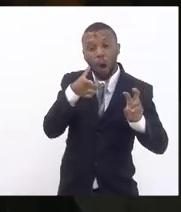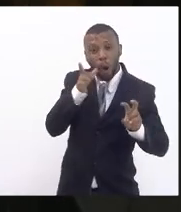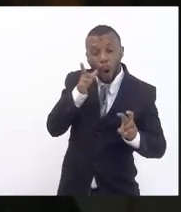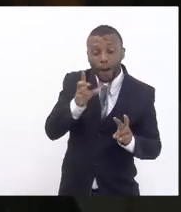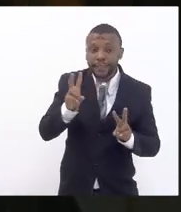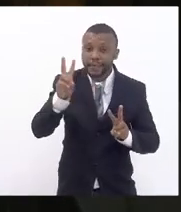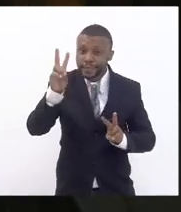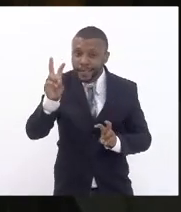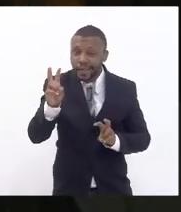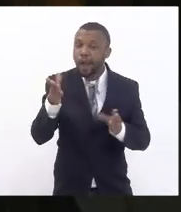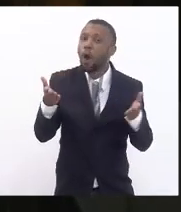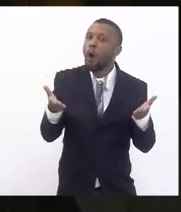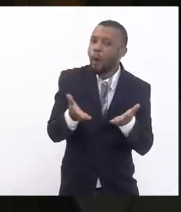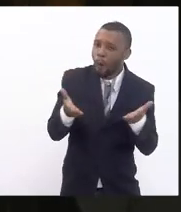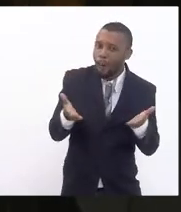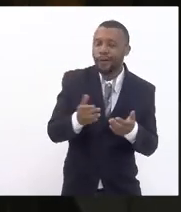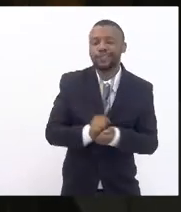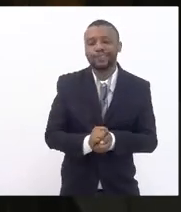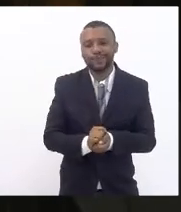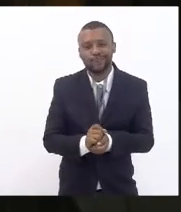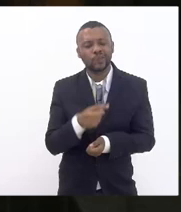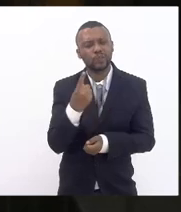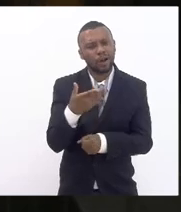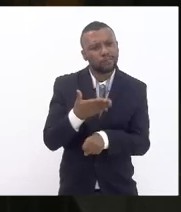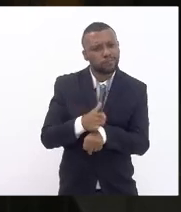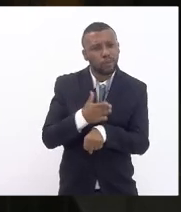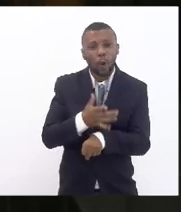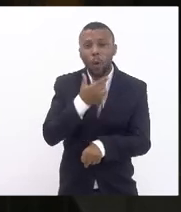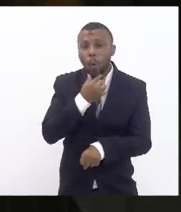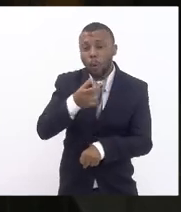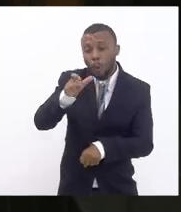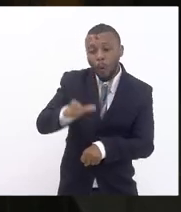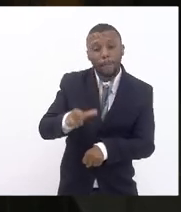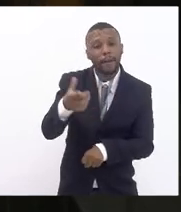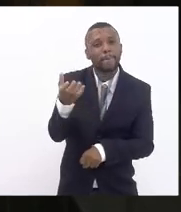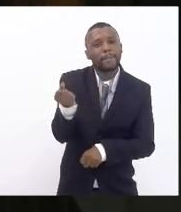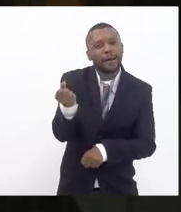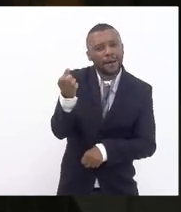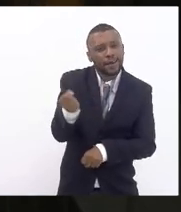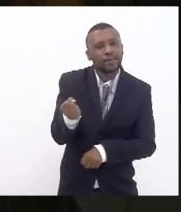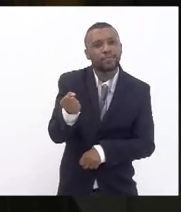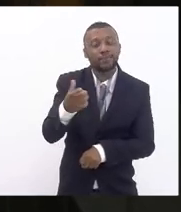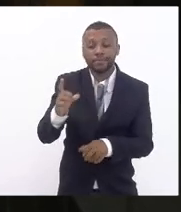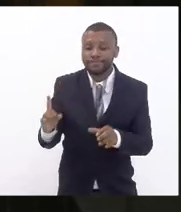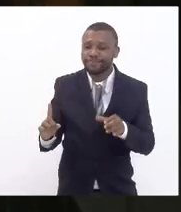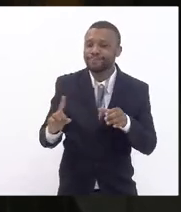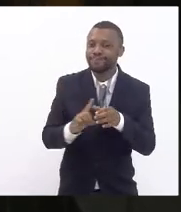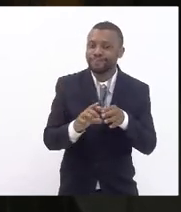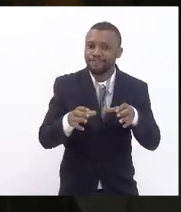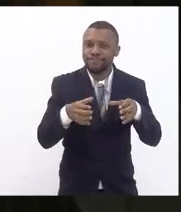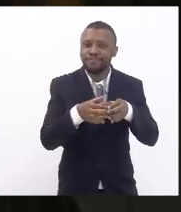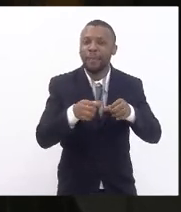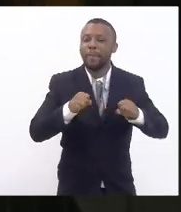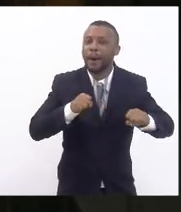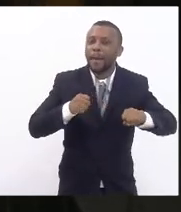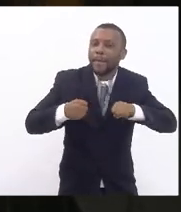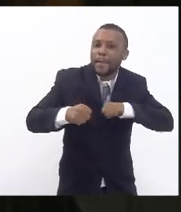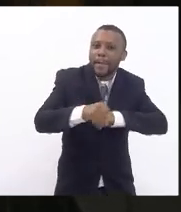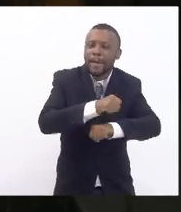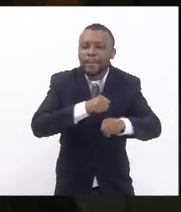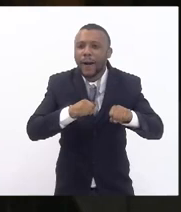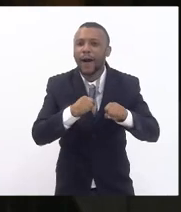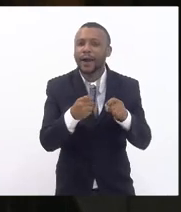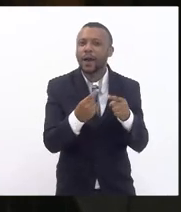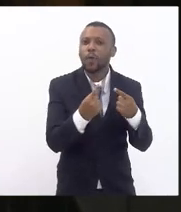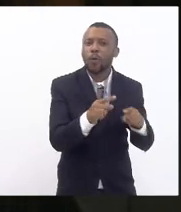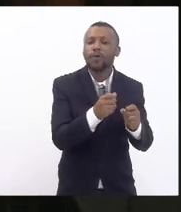tento praticá-la, que quando um homem branco, que é o meu caso, participa da luta antirracista, participa da luta antimachista,